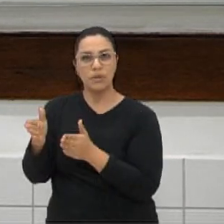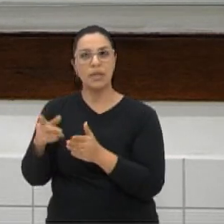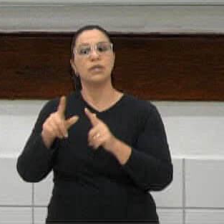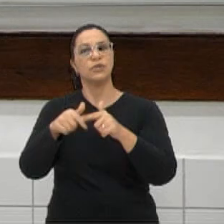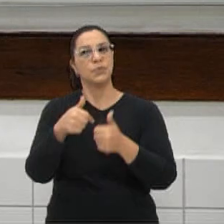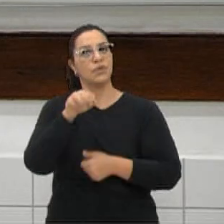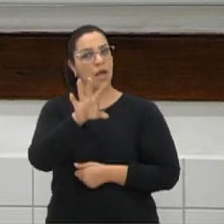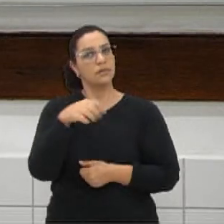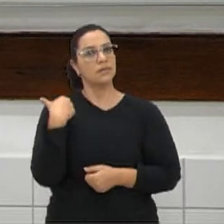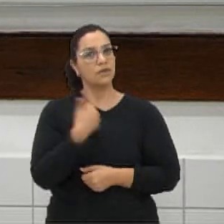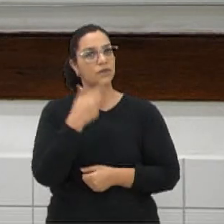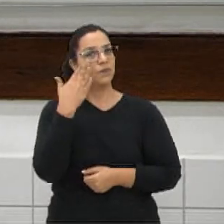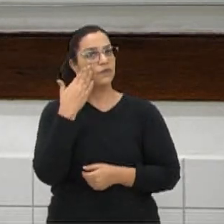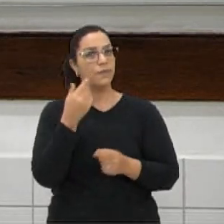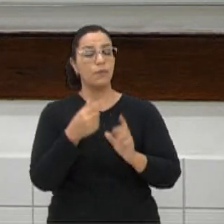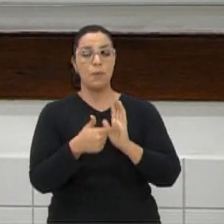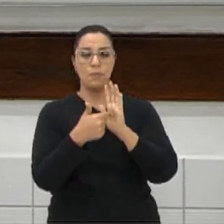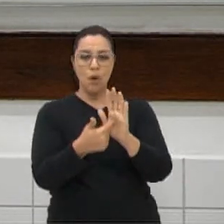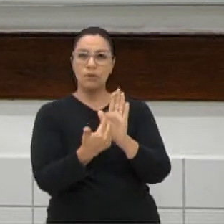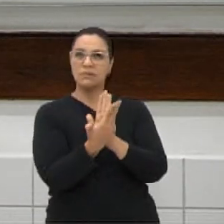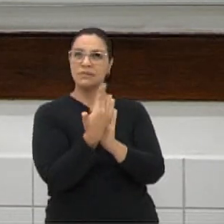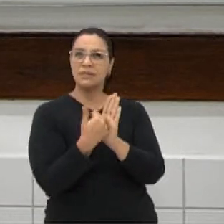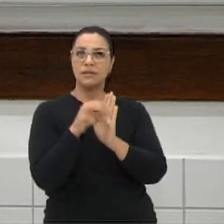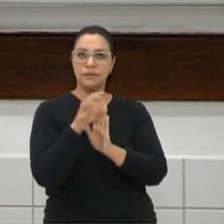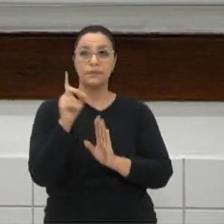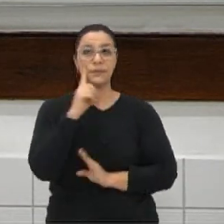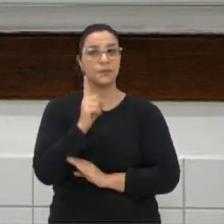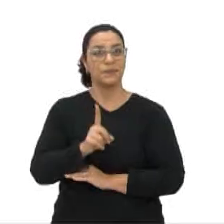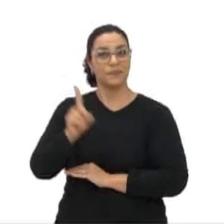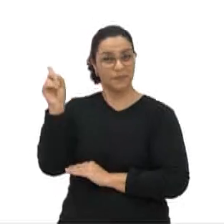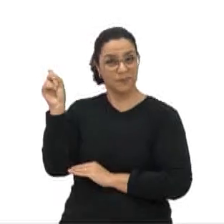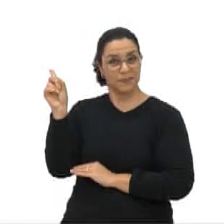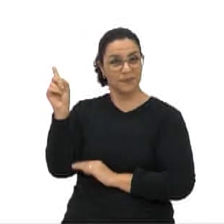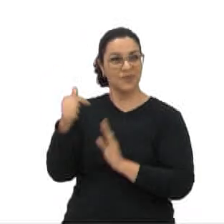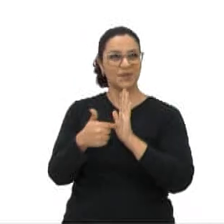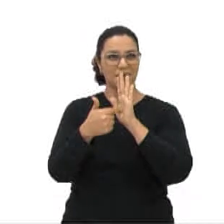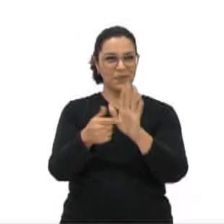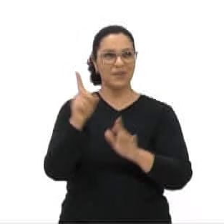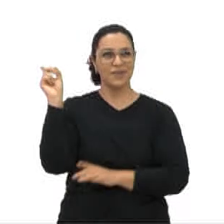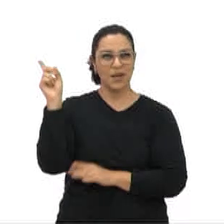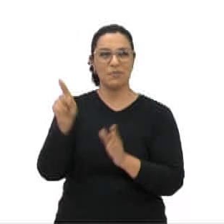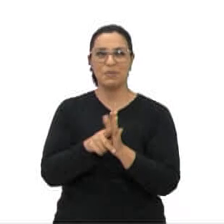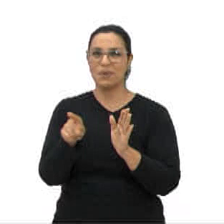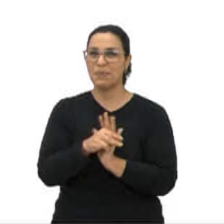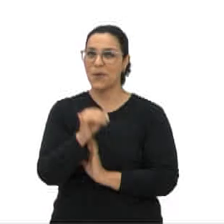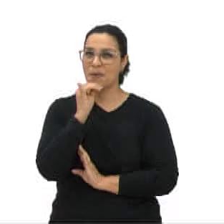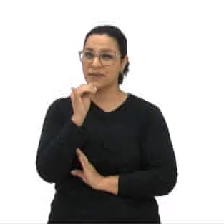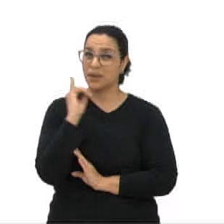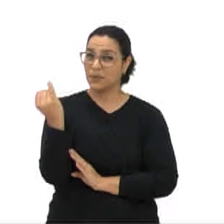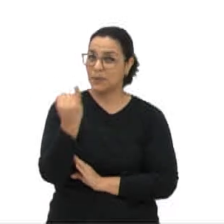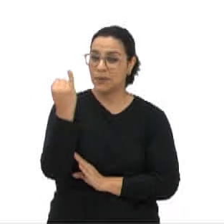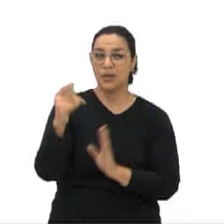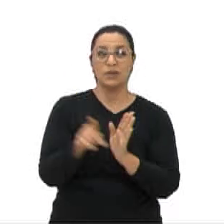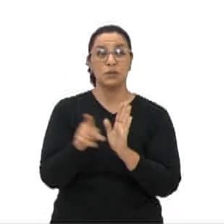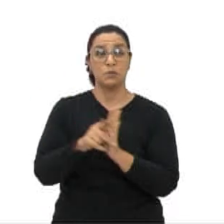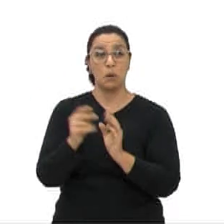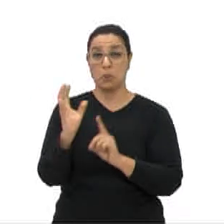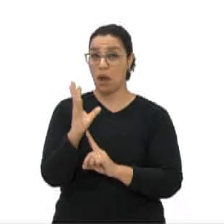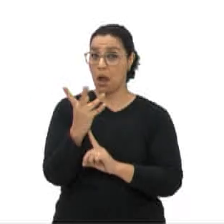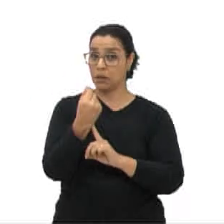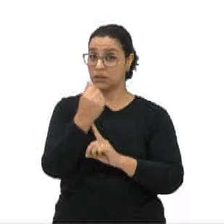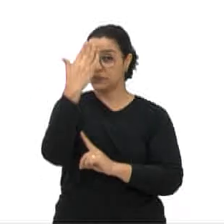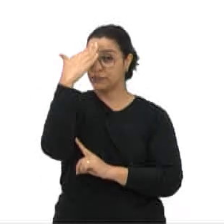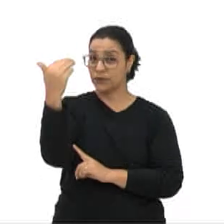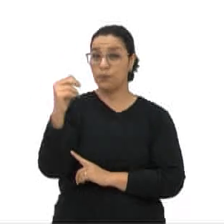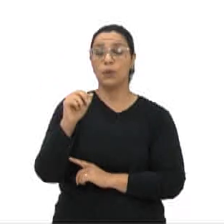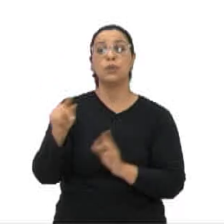natureza morta a gente vai ver essas representações. Bem, aí eu trouxe até para vocês aqui um exemplo muito importante de um grande artista,